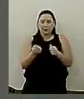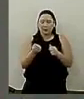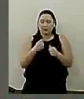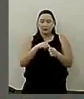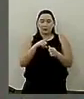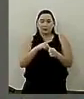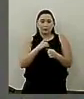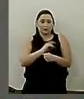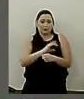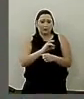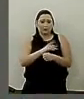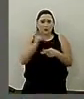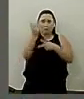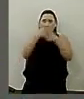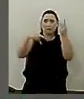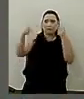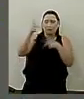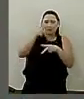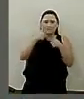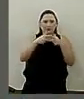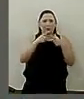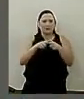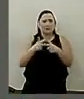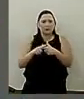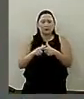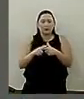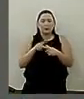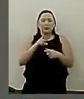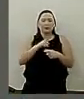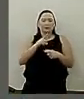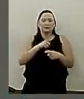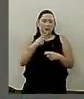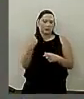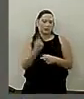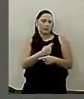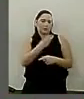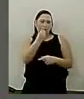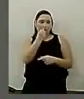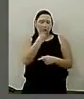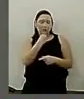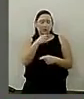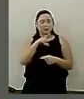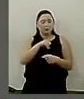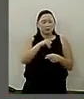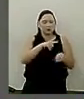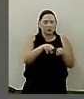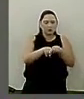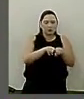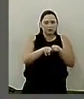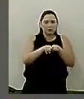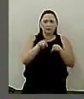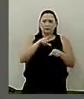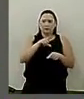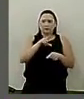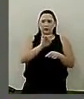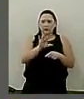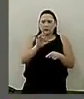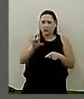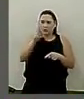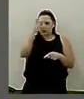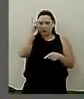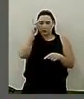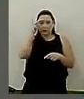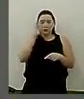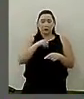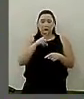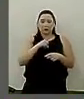uma grande tempestade se forma em cima das nossas cabeças? Tem irmão, tem irmã por aí, que quando